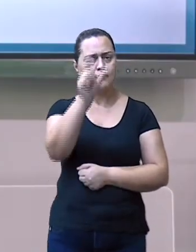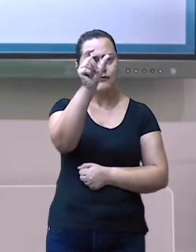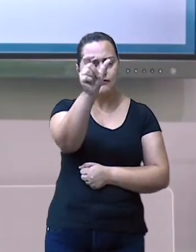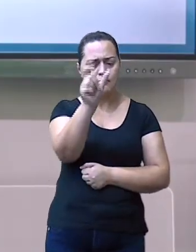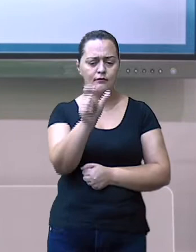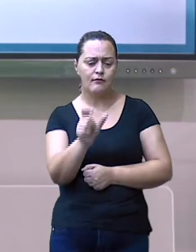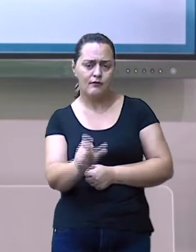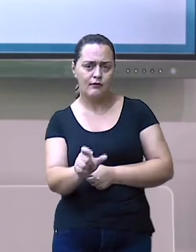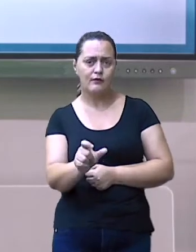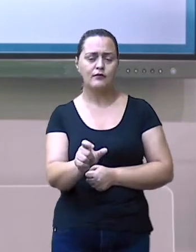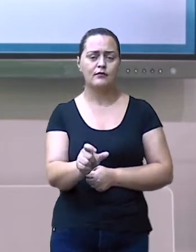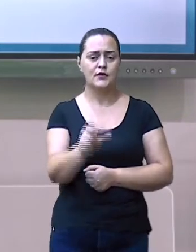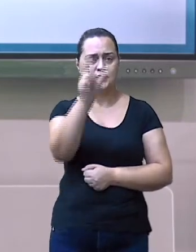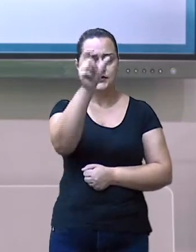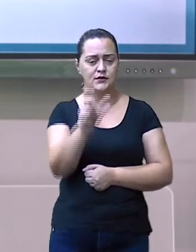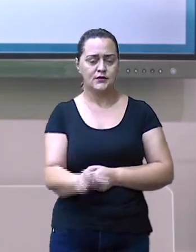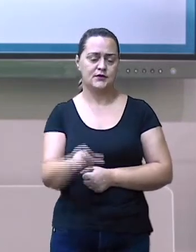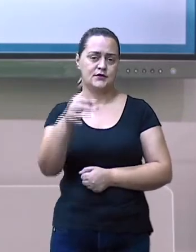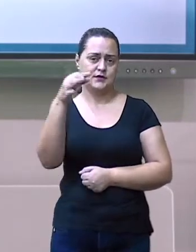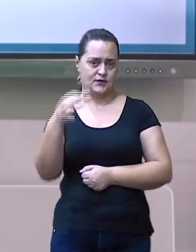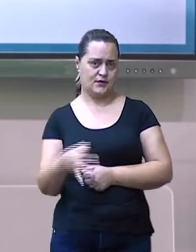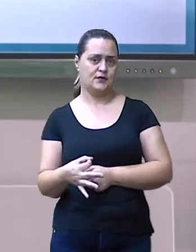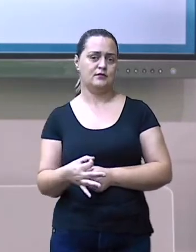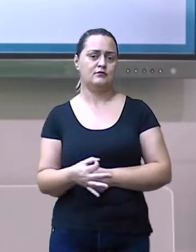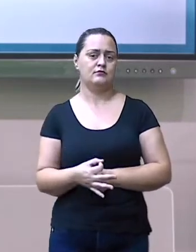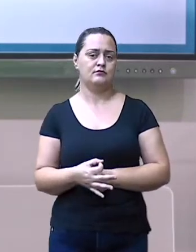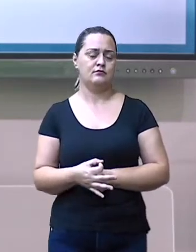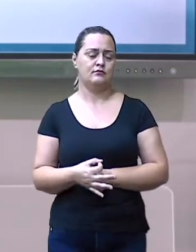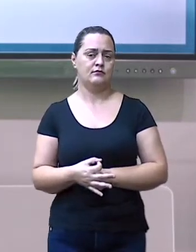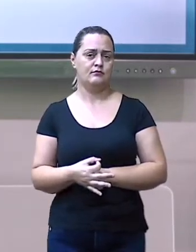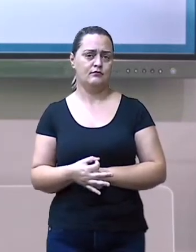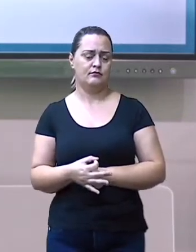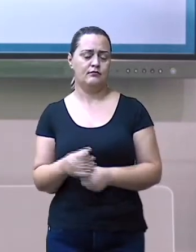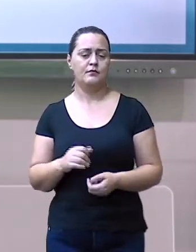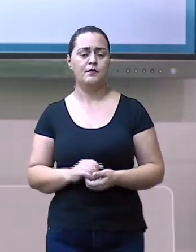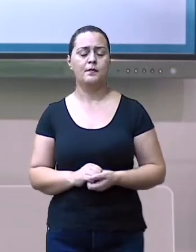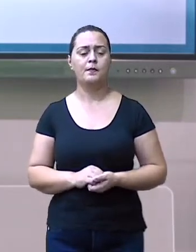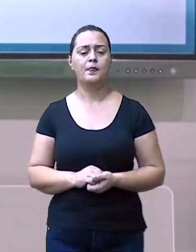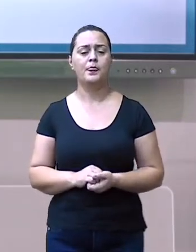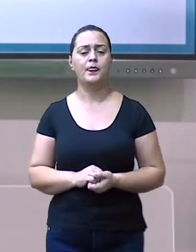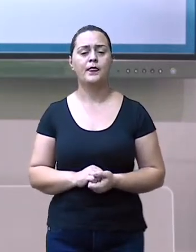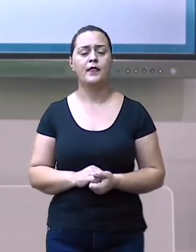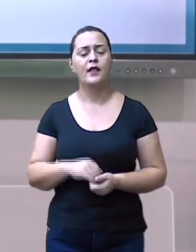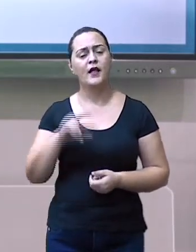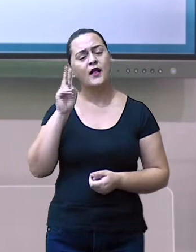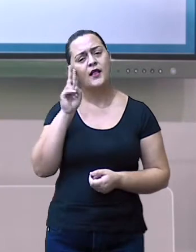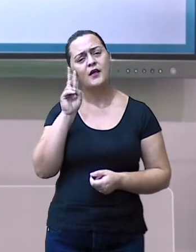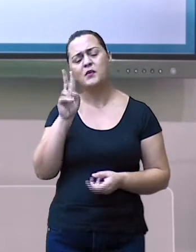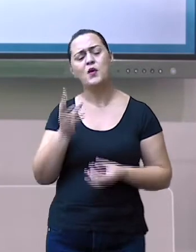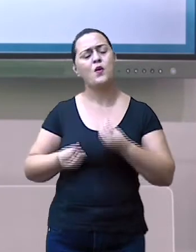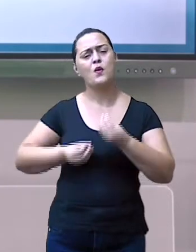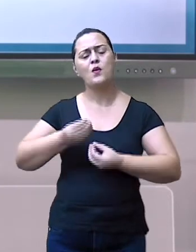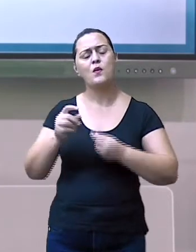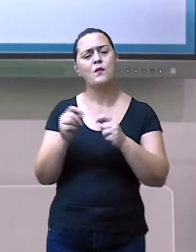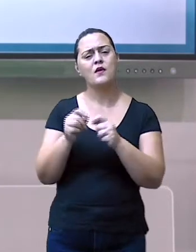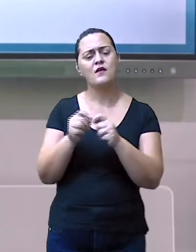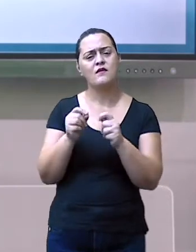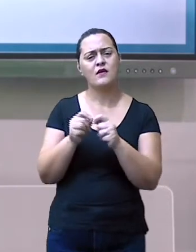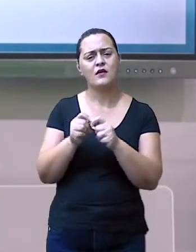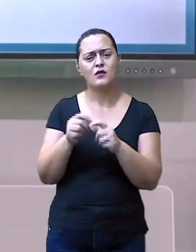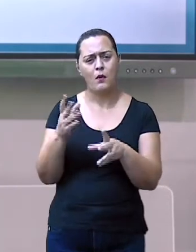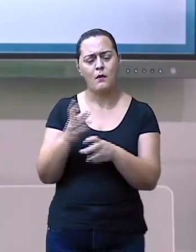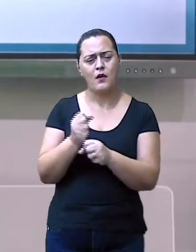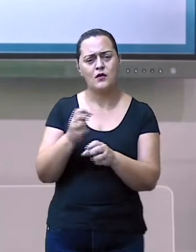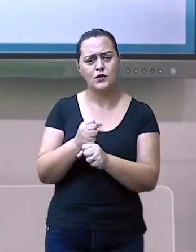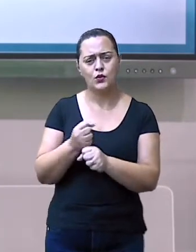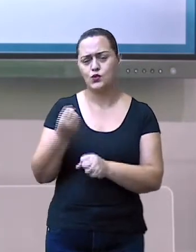regrinha básica que nós usamos para fazer as operações de números naturais ou inteiros, que é número embaixo de